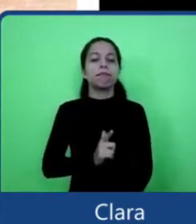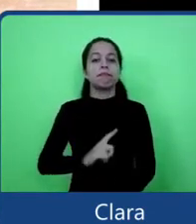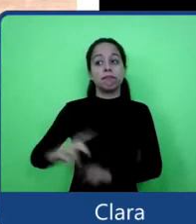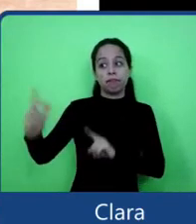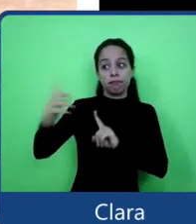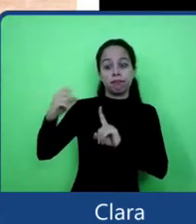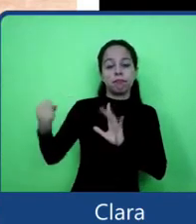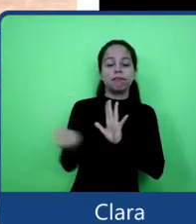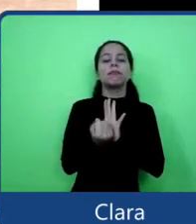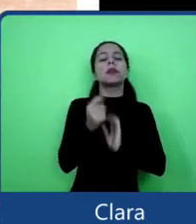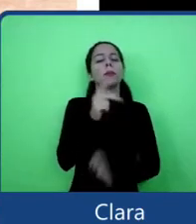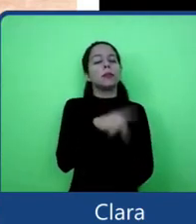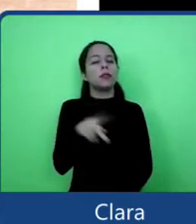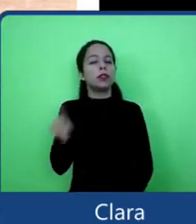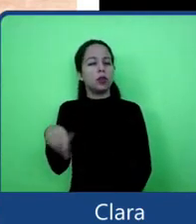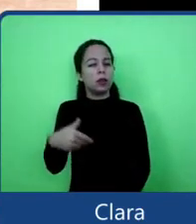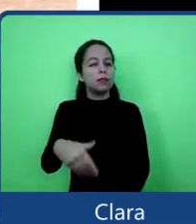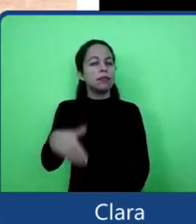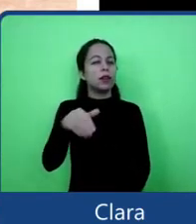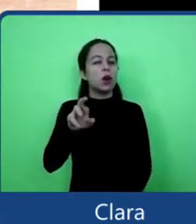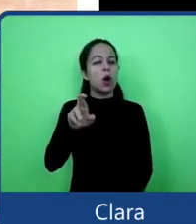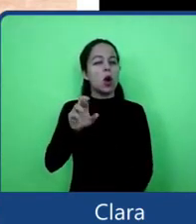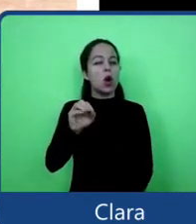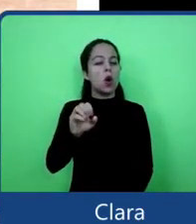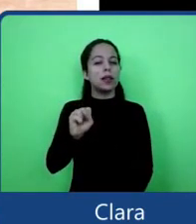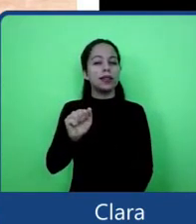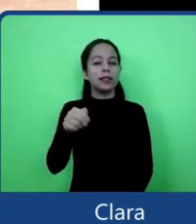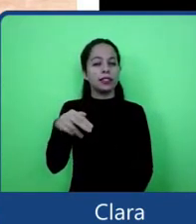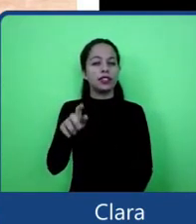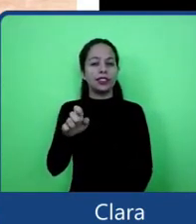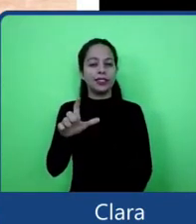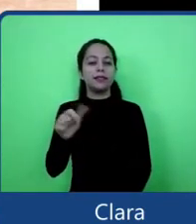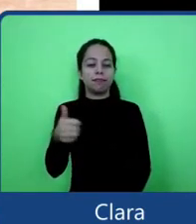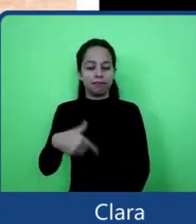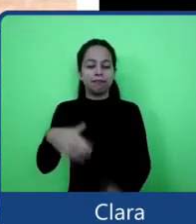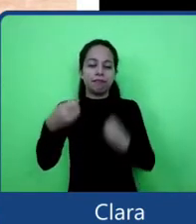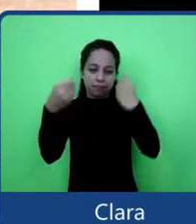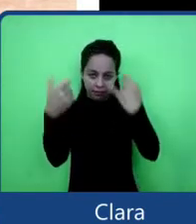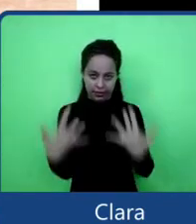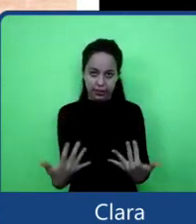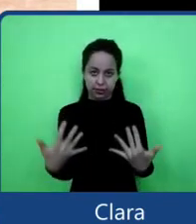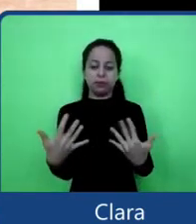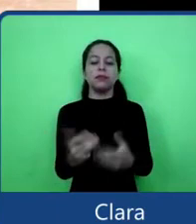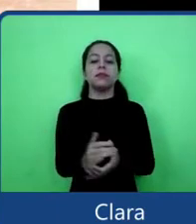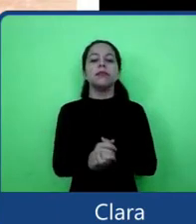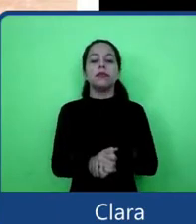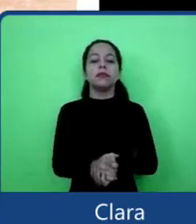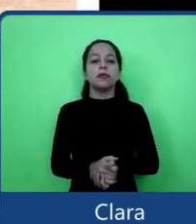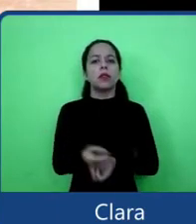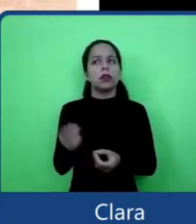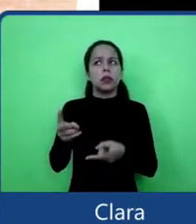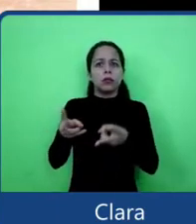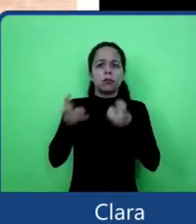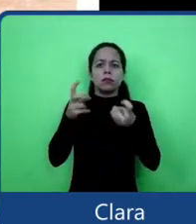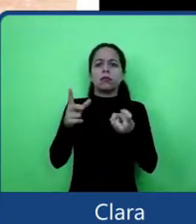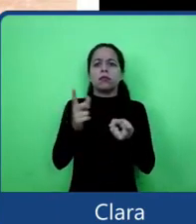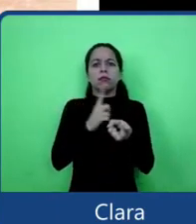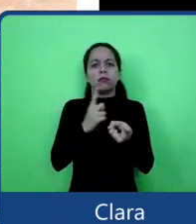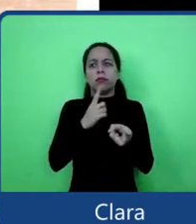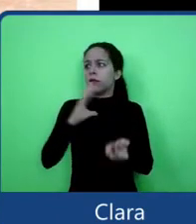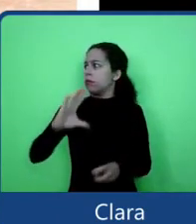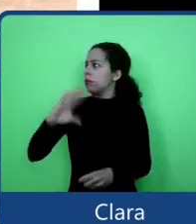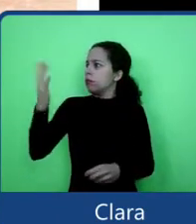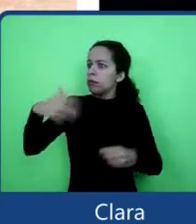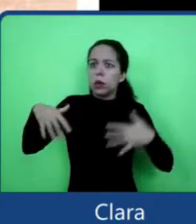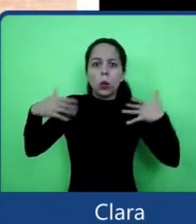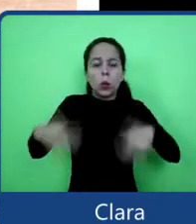certeza falará com maior detalhe, né, mas a gente tem observado uma maior ocorrência de eventos extremos, então secas,